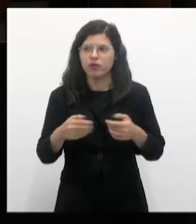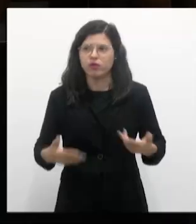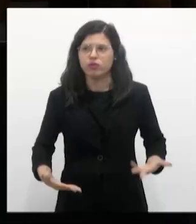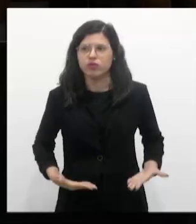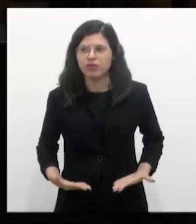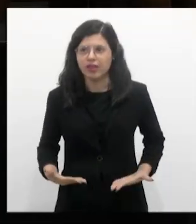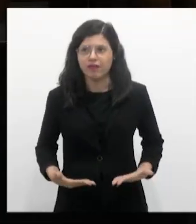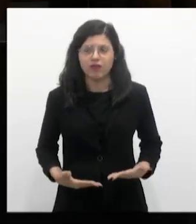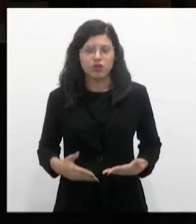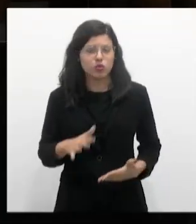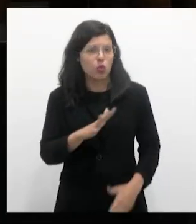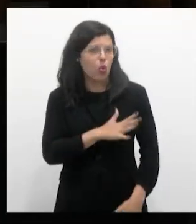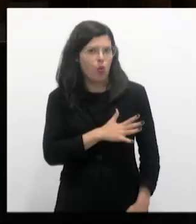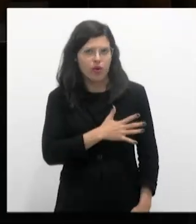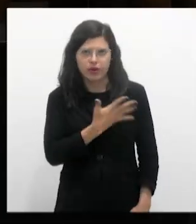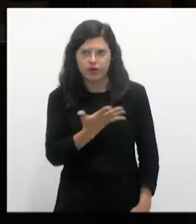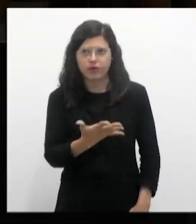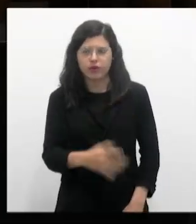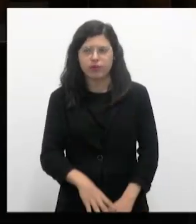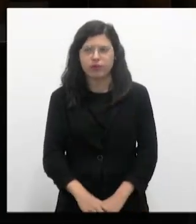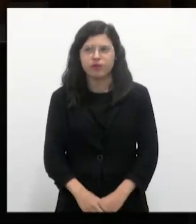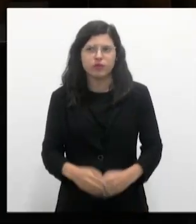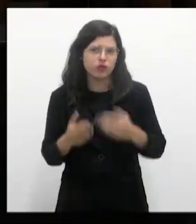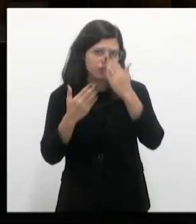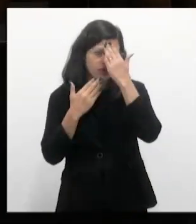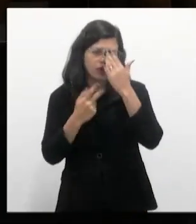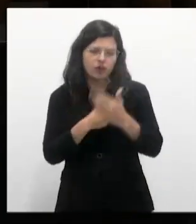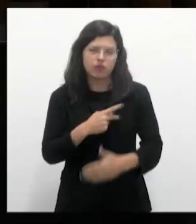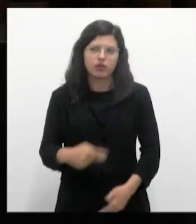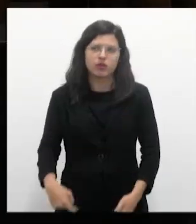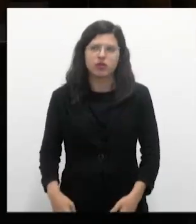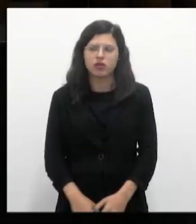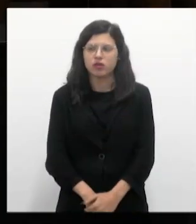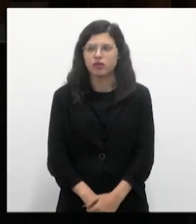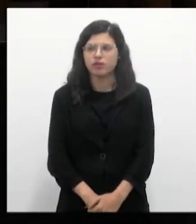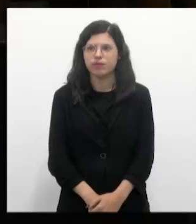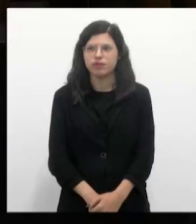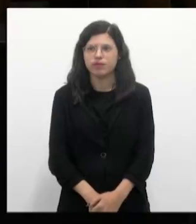serviço de péssima qualidade. Muito obrigado, senhor presidente.